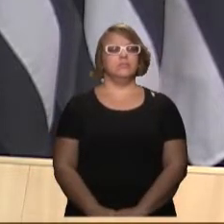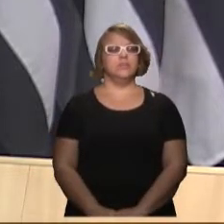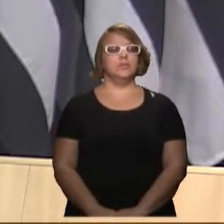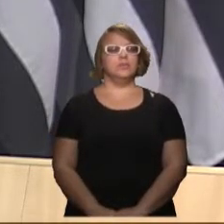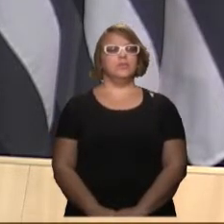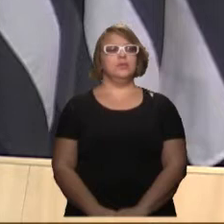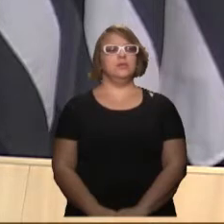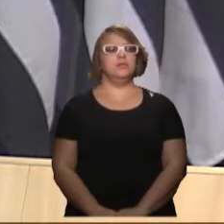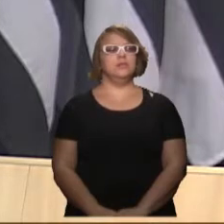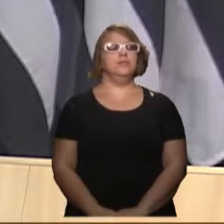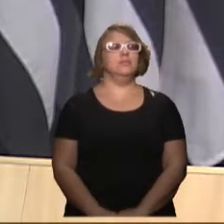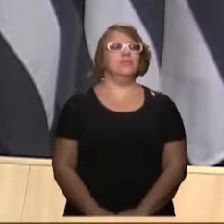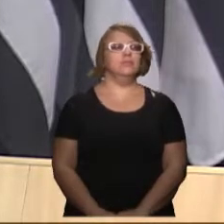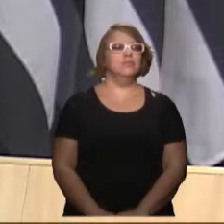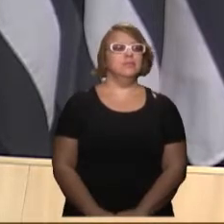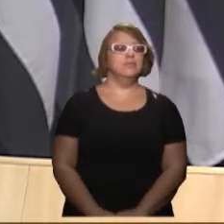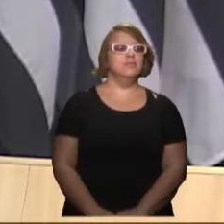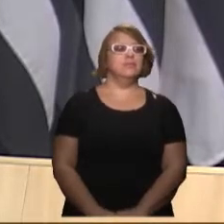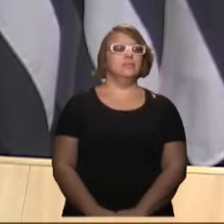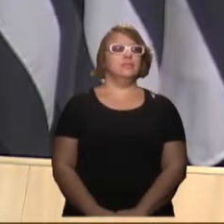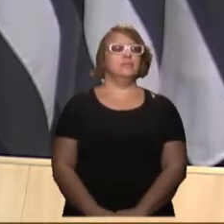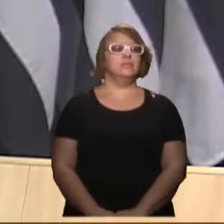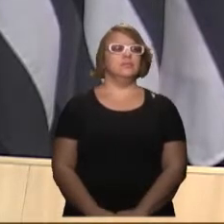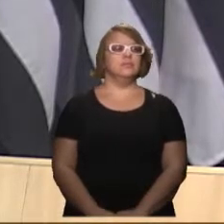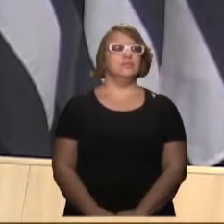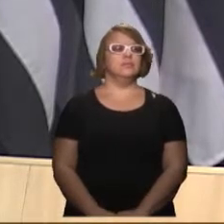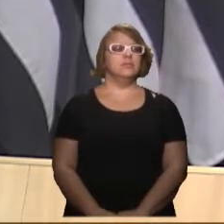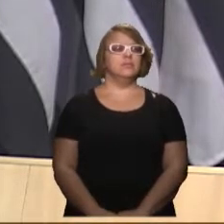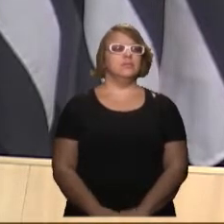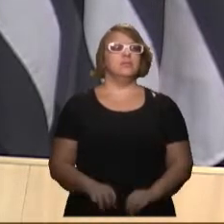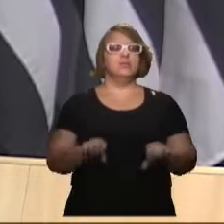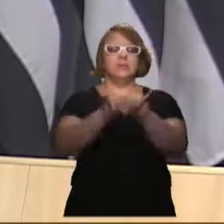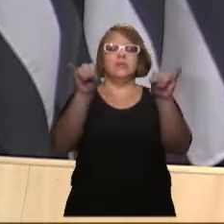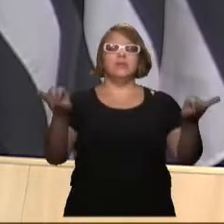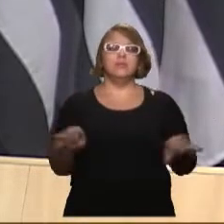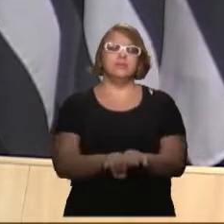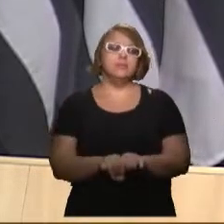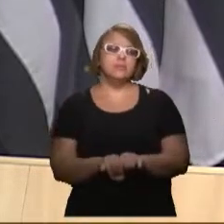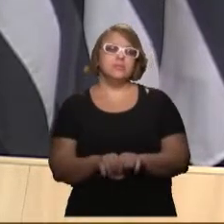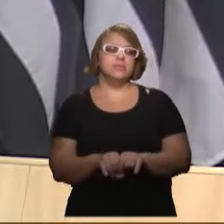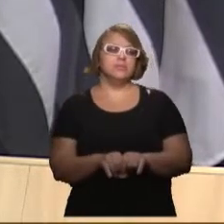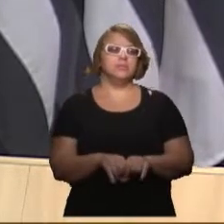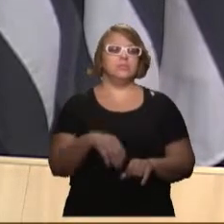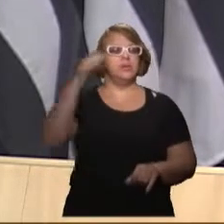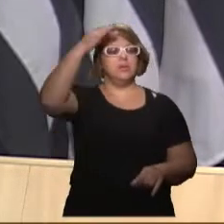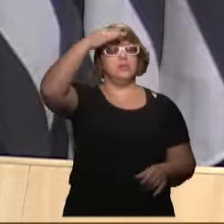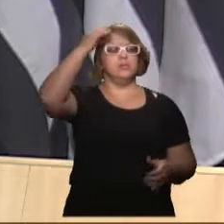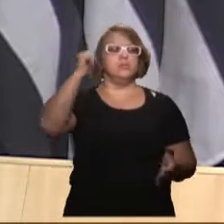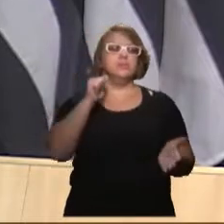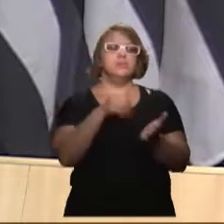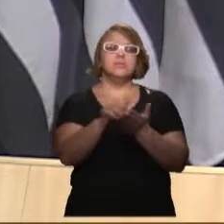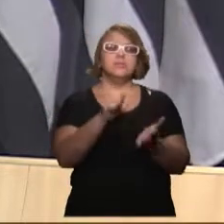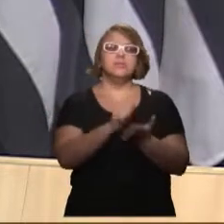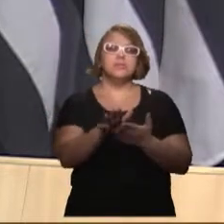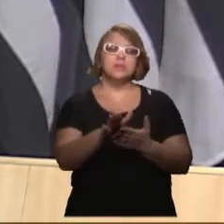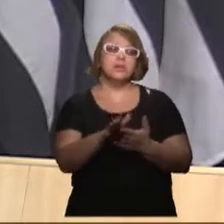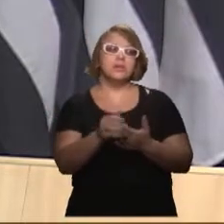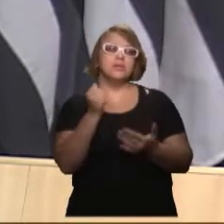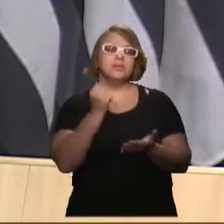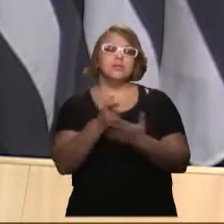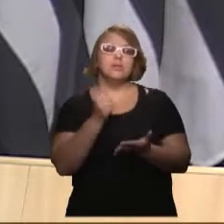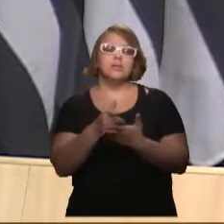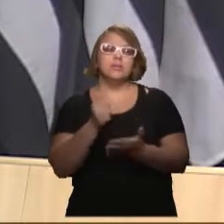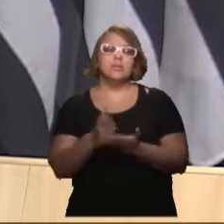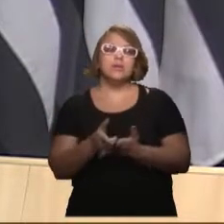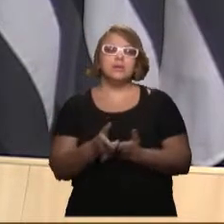pessoa desempregada ainda ter que pagar a taxa de inscrição de um concurso público, que nós temos que ajudar essas pessoas a se inserir no